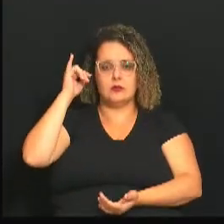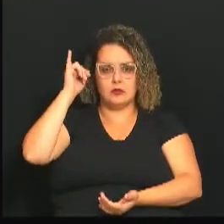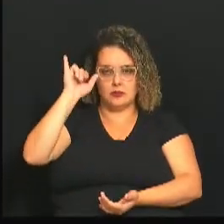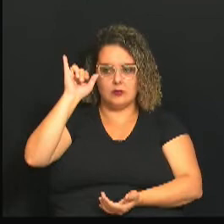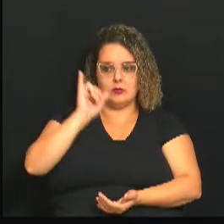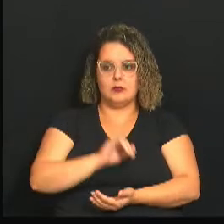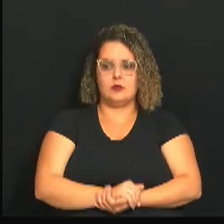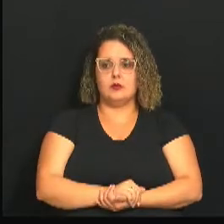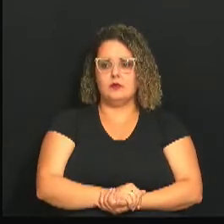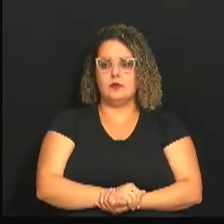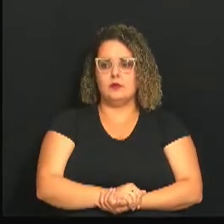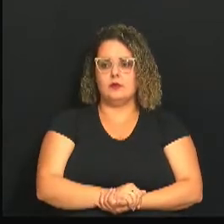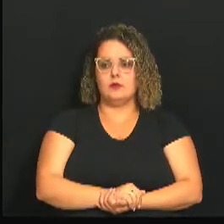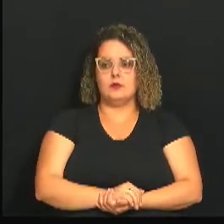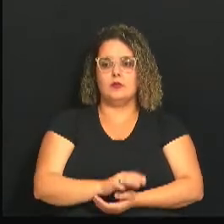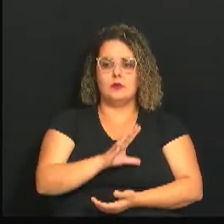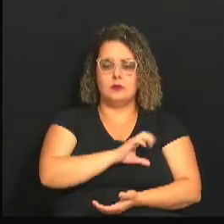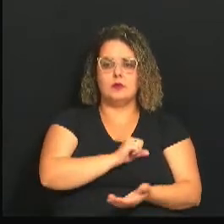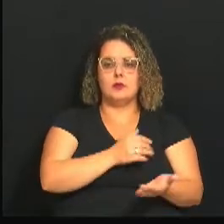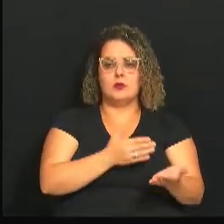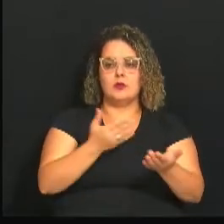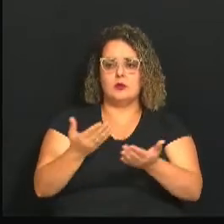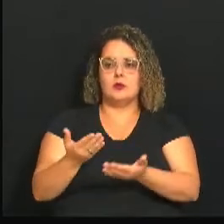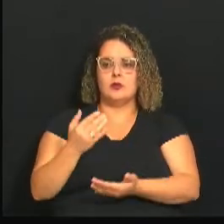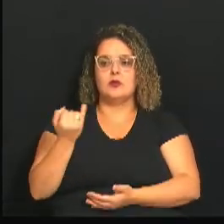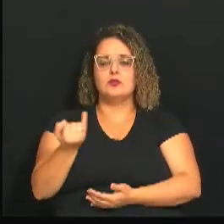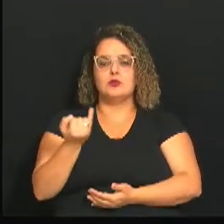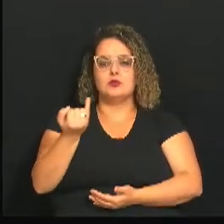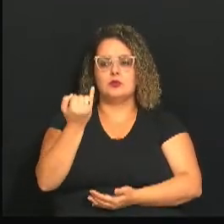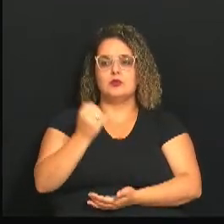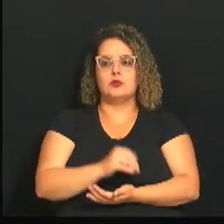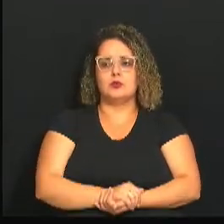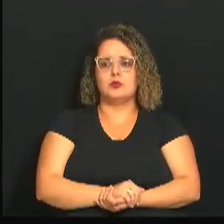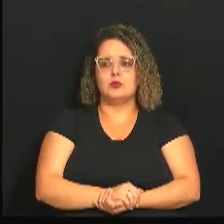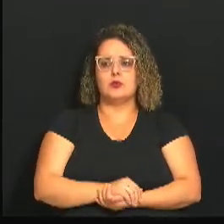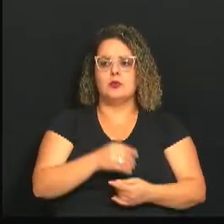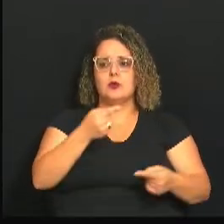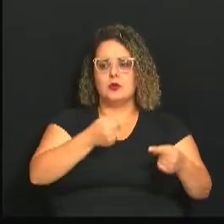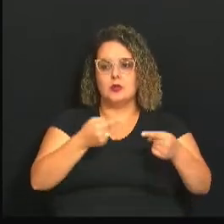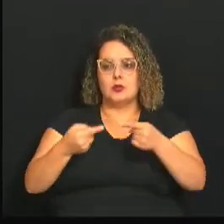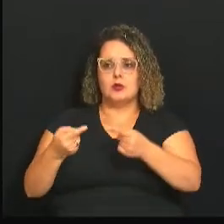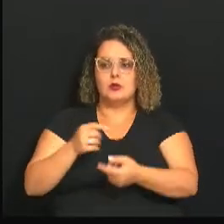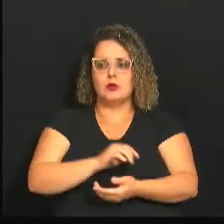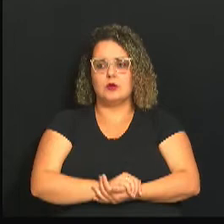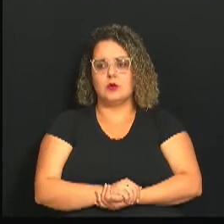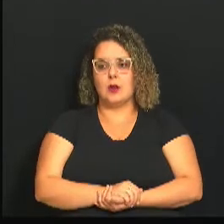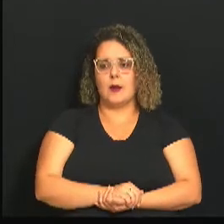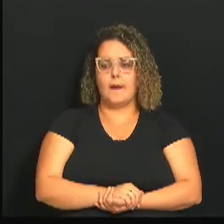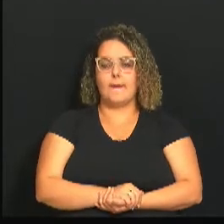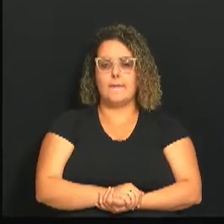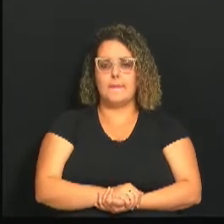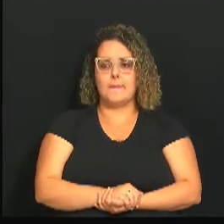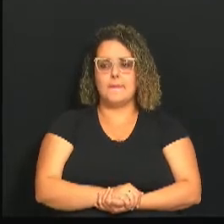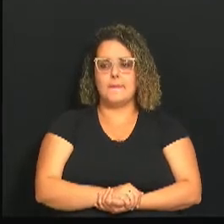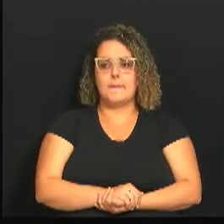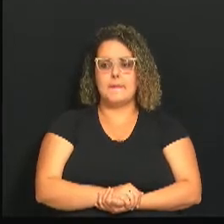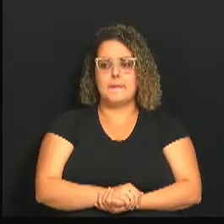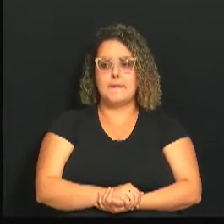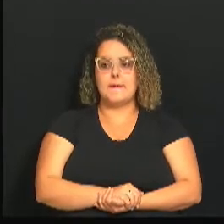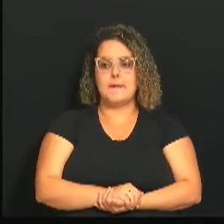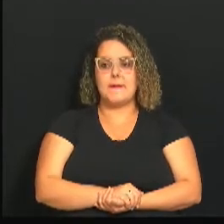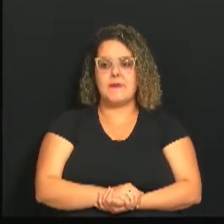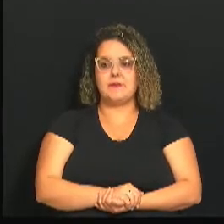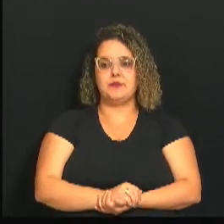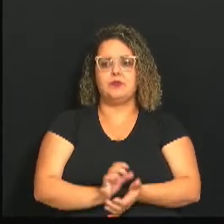Gostei muito das exposições, acho importante essa discussão e certamente a comissão dará